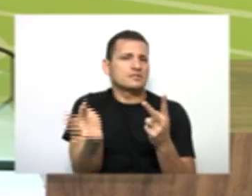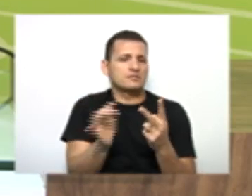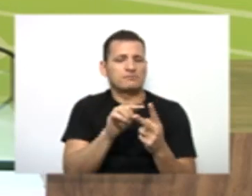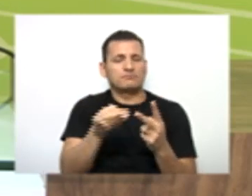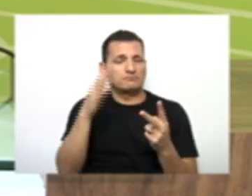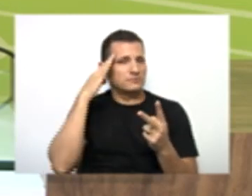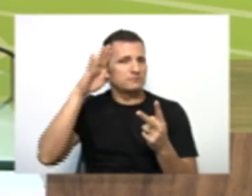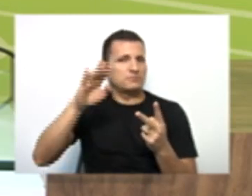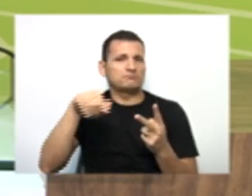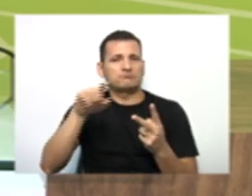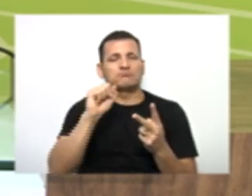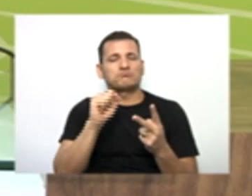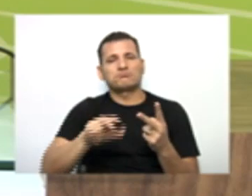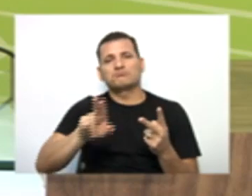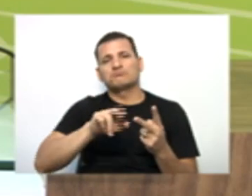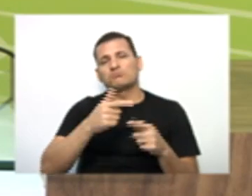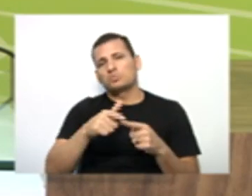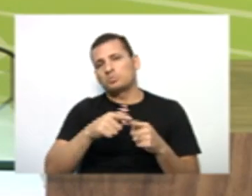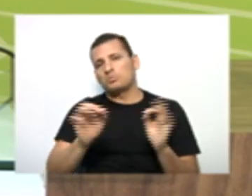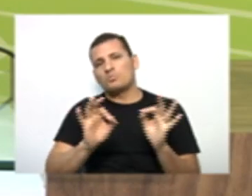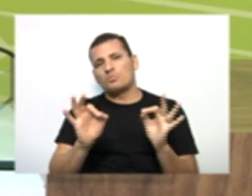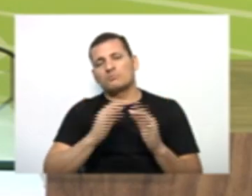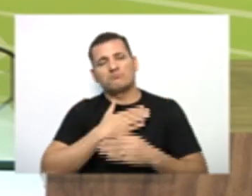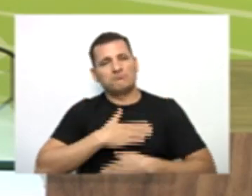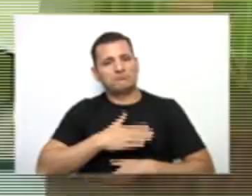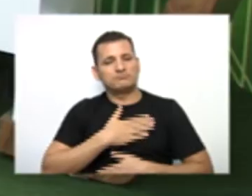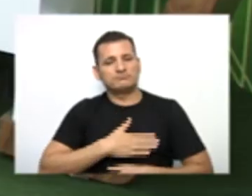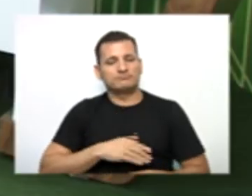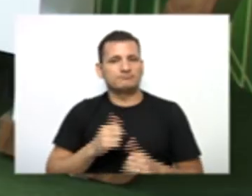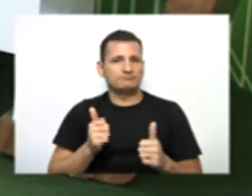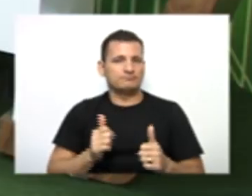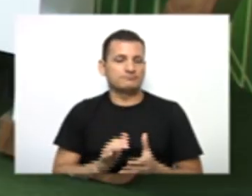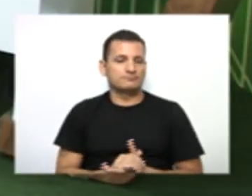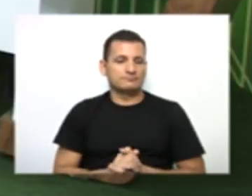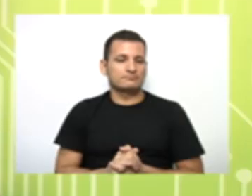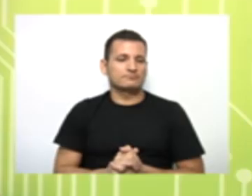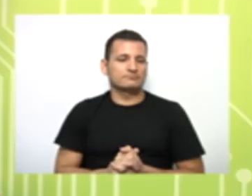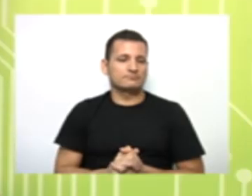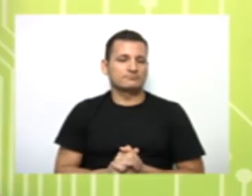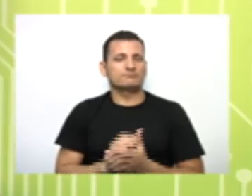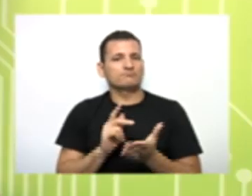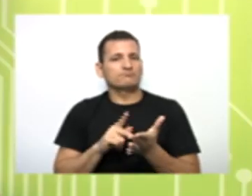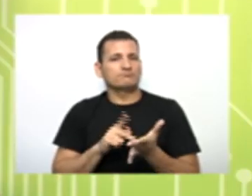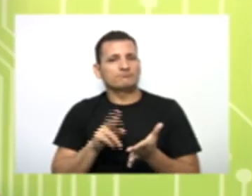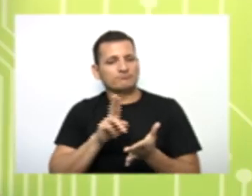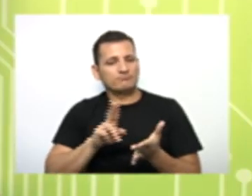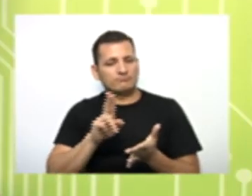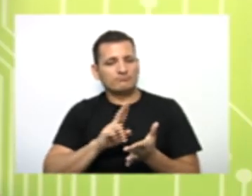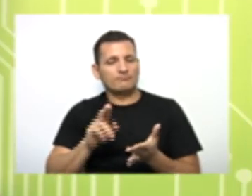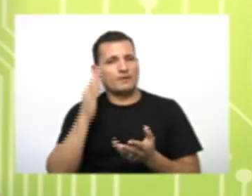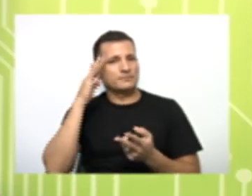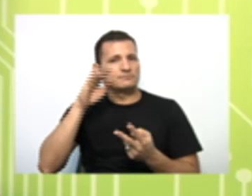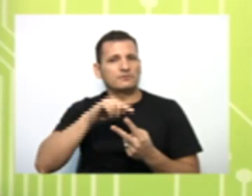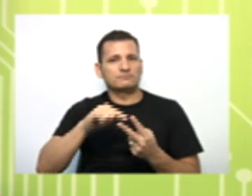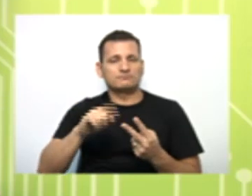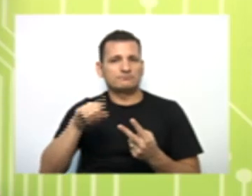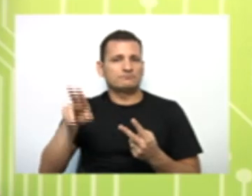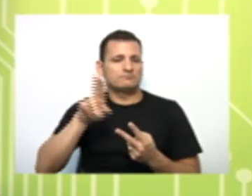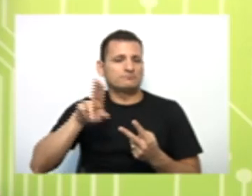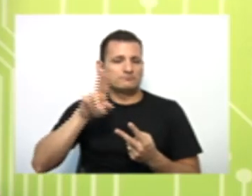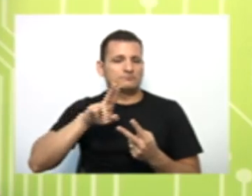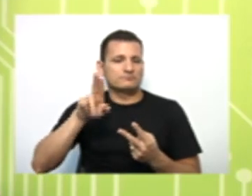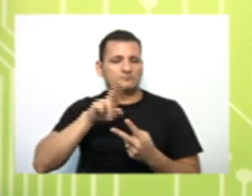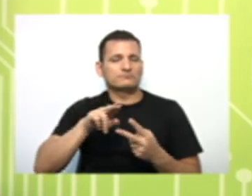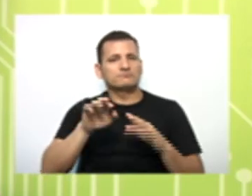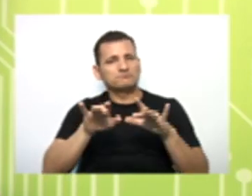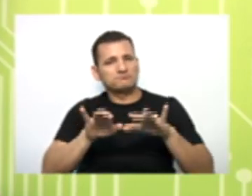dá para usar, você não vai ter nenhum problema. Dá para usar isso bem tranquilo, sabe? Verdade. A gente utiliza esses aí, os principais que a gente costuma